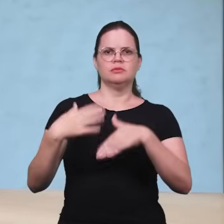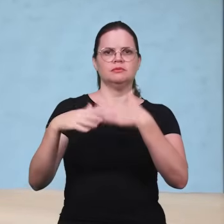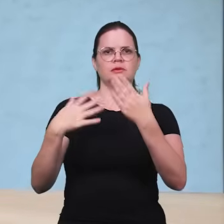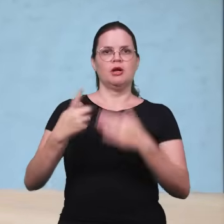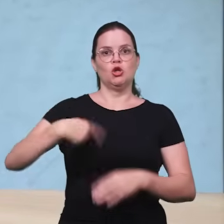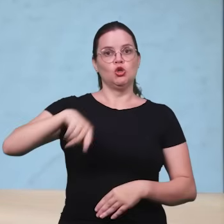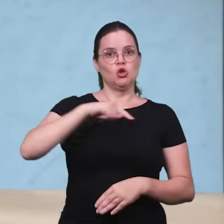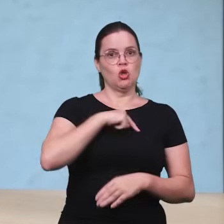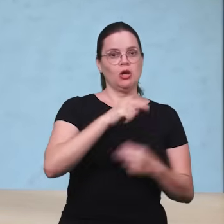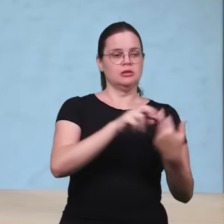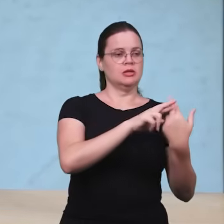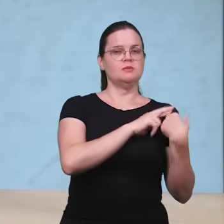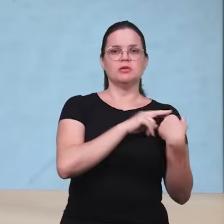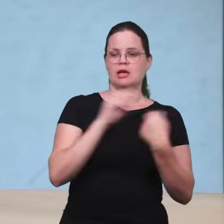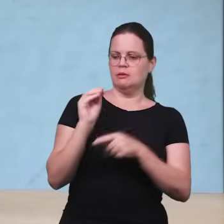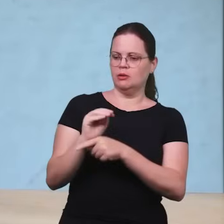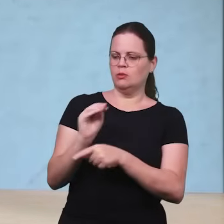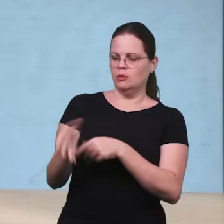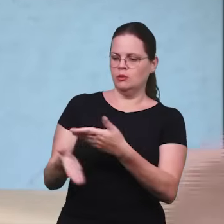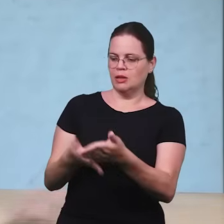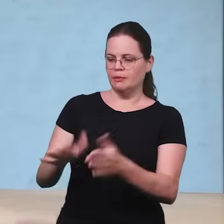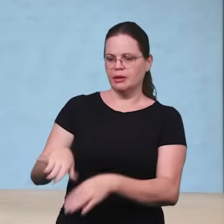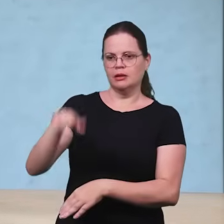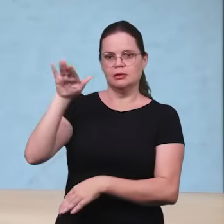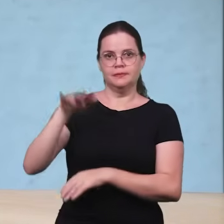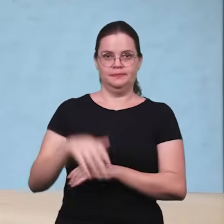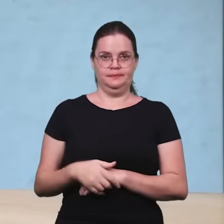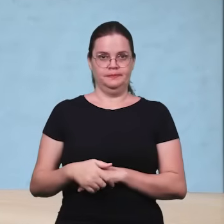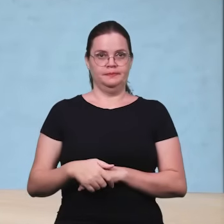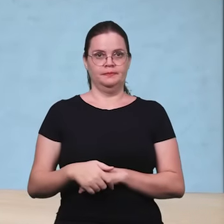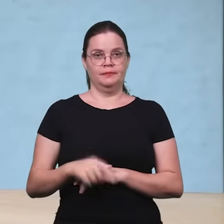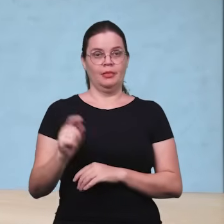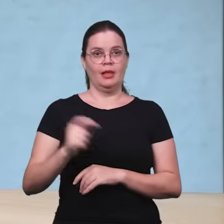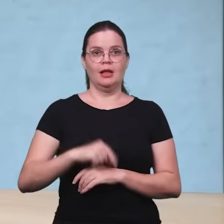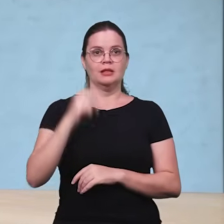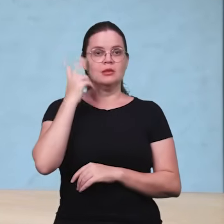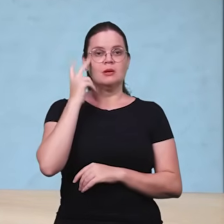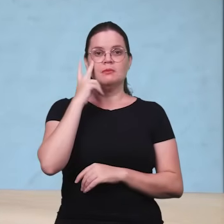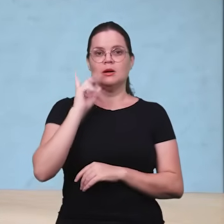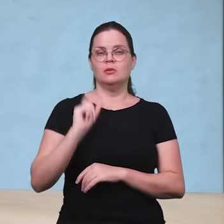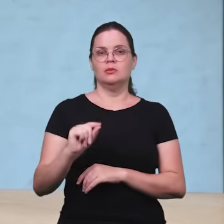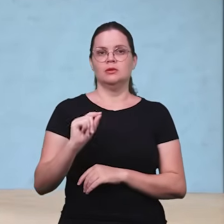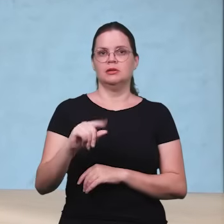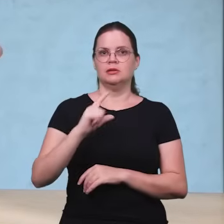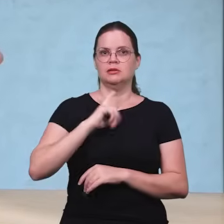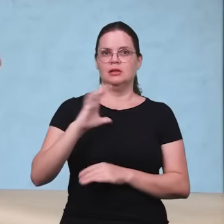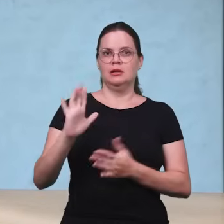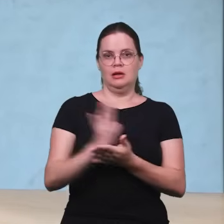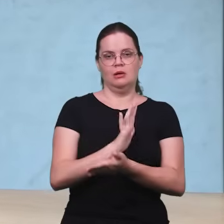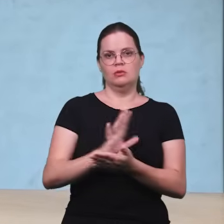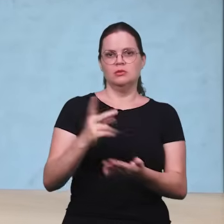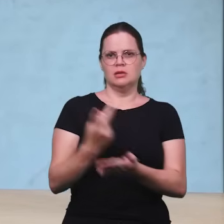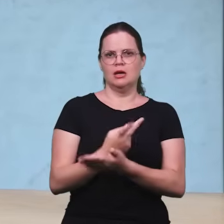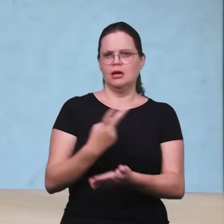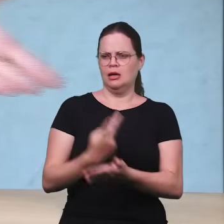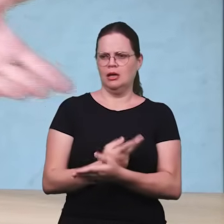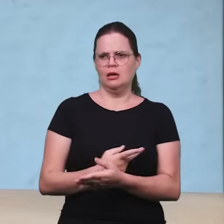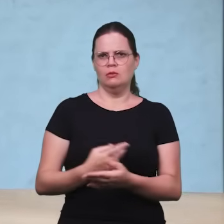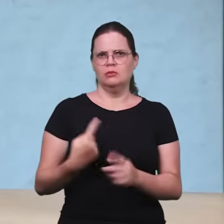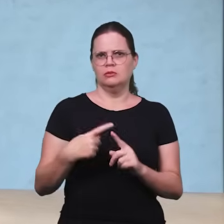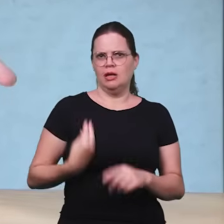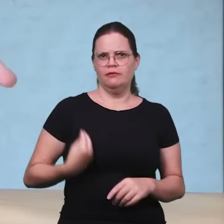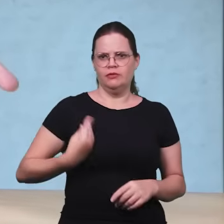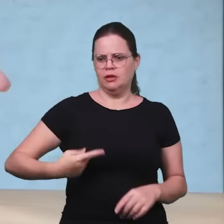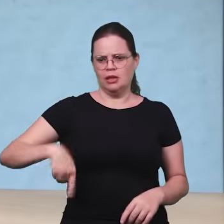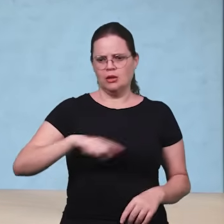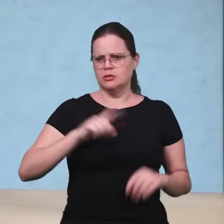Nós somos responsáveis por essa construção. É natural que existam erros numa vida, a